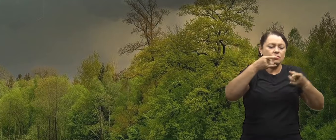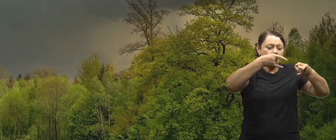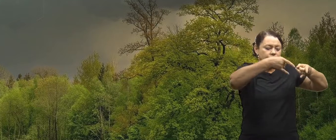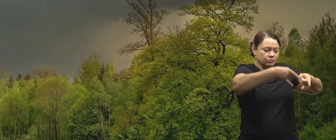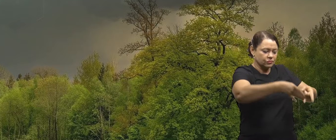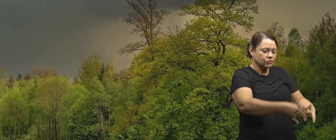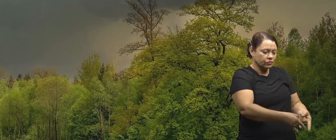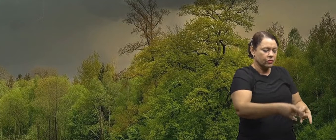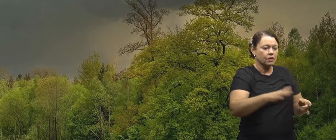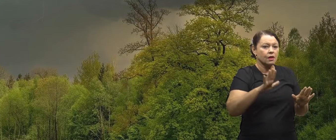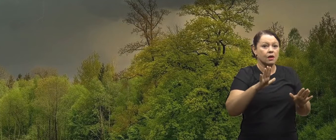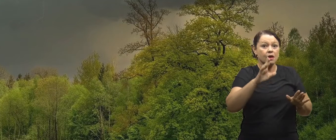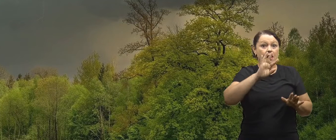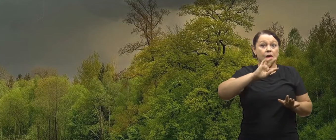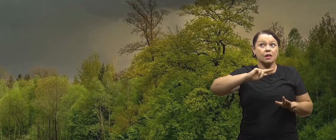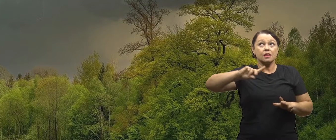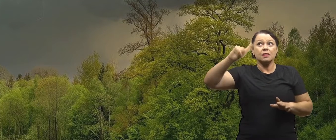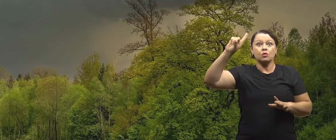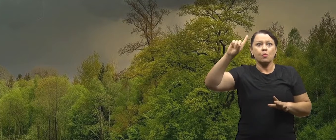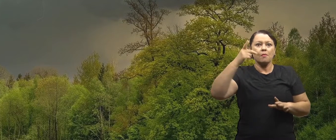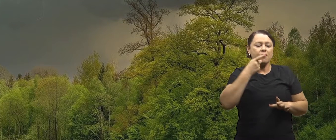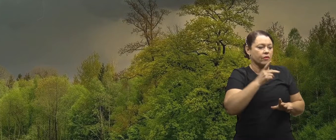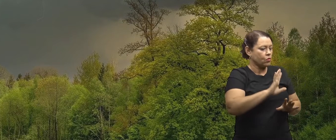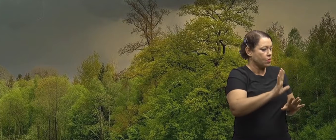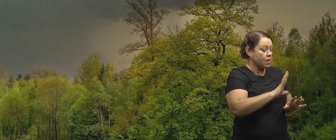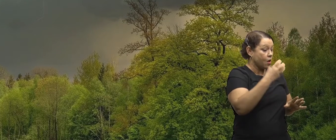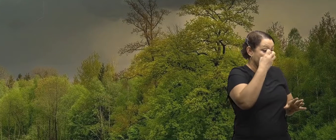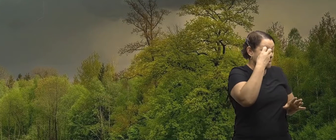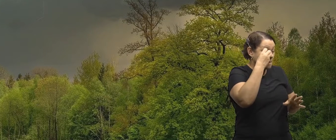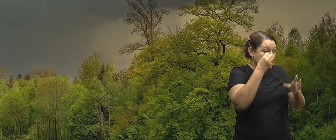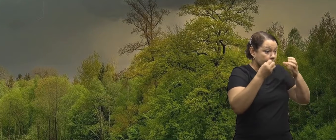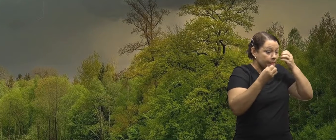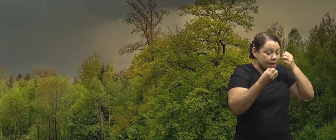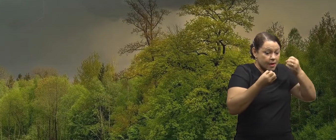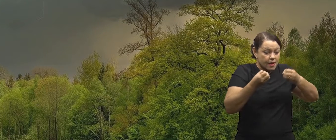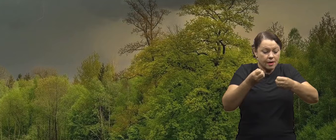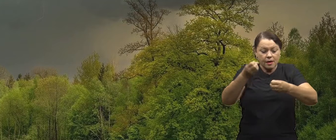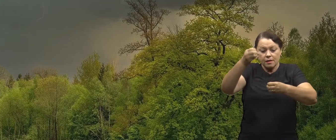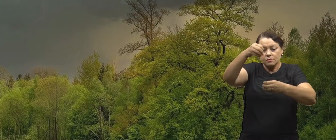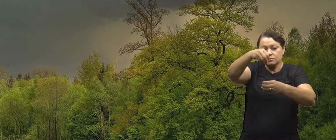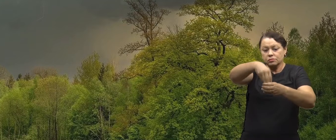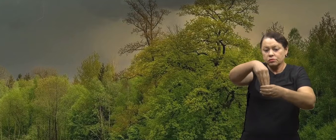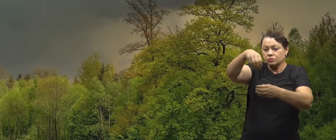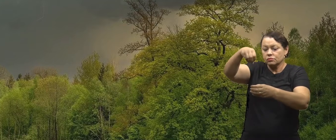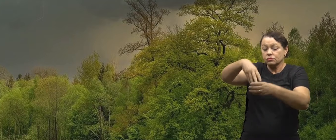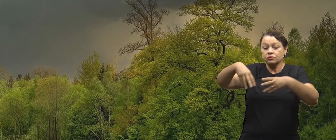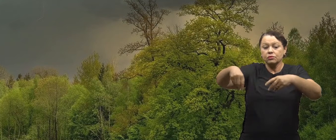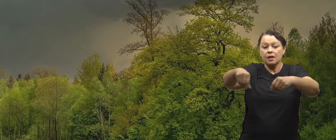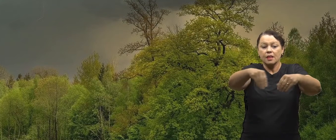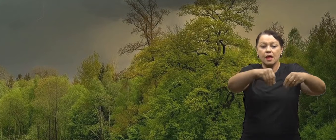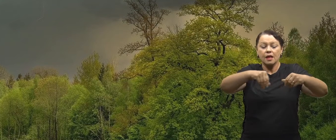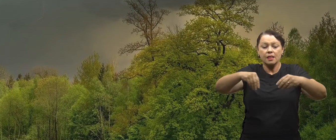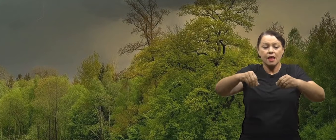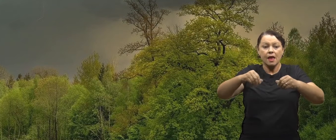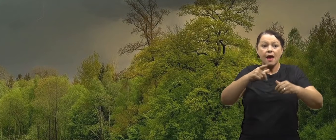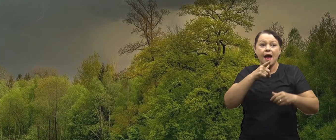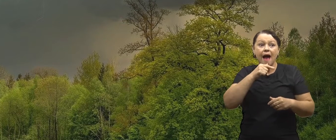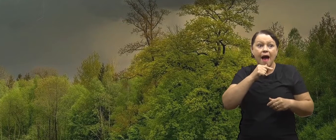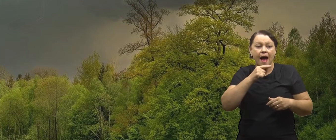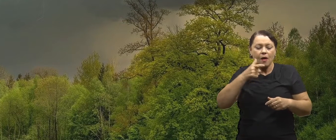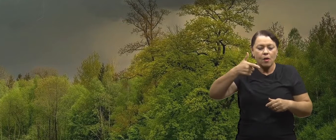Tupã disse: "Tirem os olhos do curumim e plantem-no na terra firme. Reguem-no